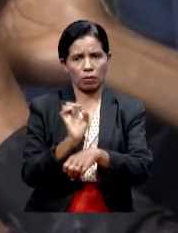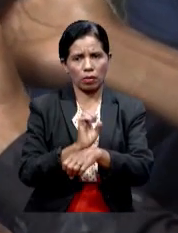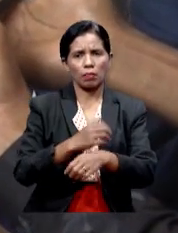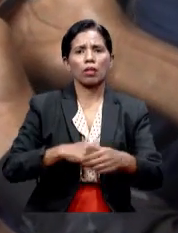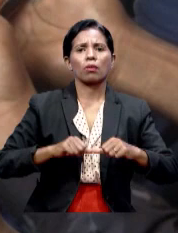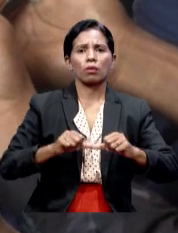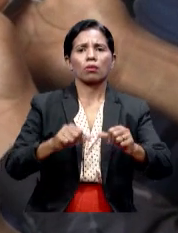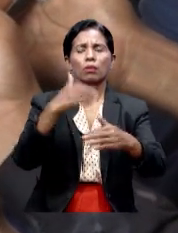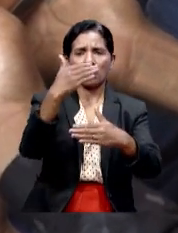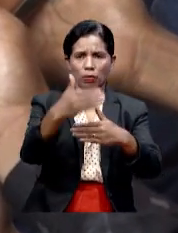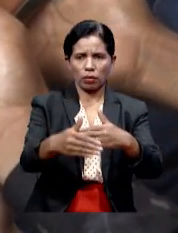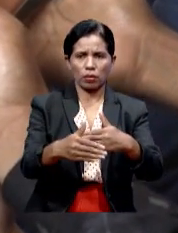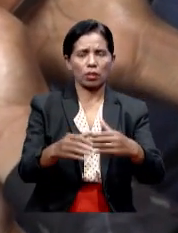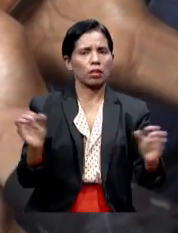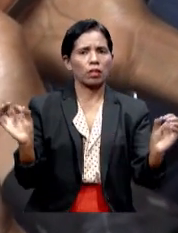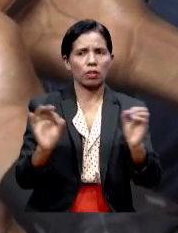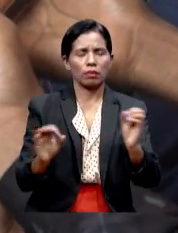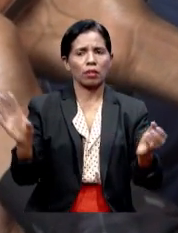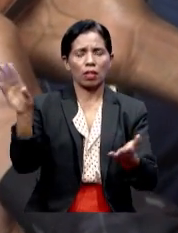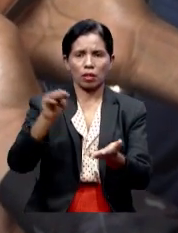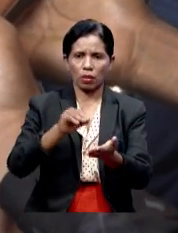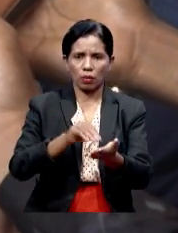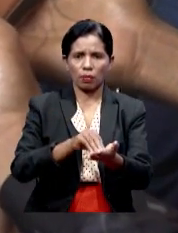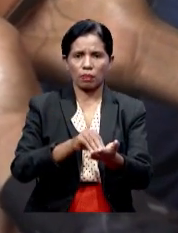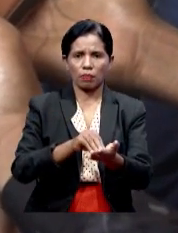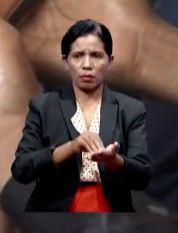baú, se la adapta a